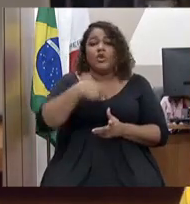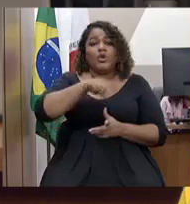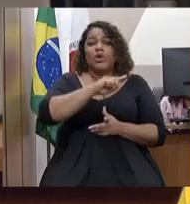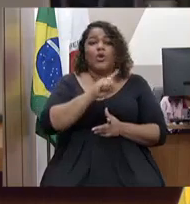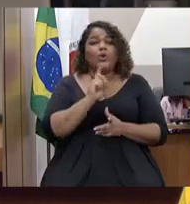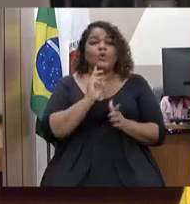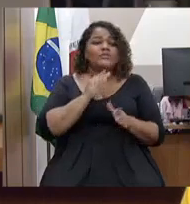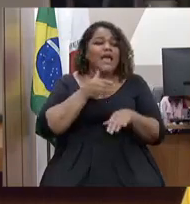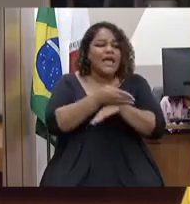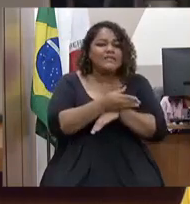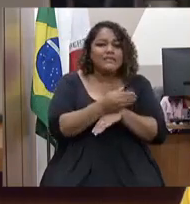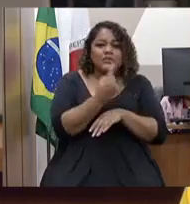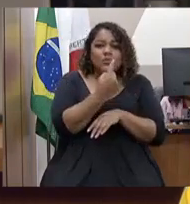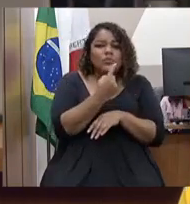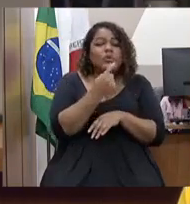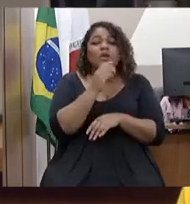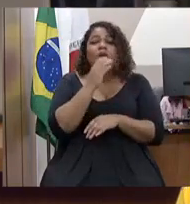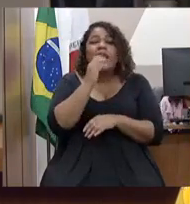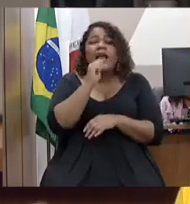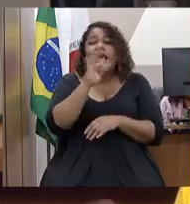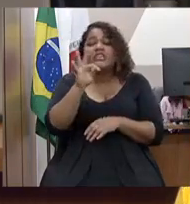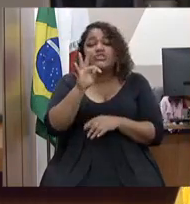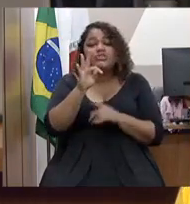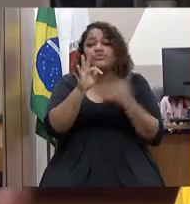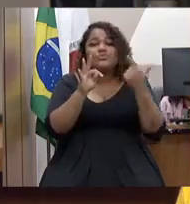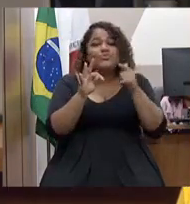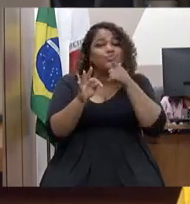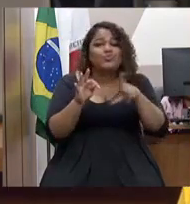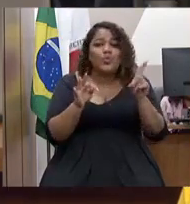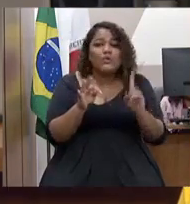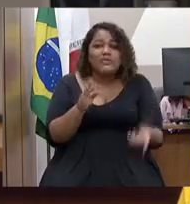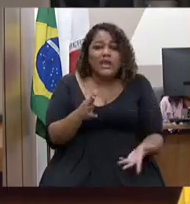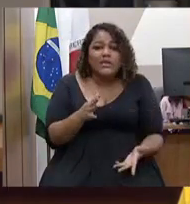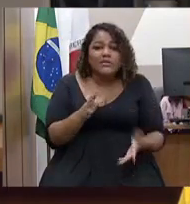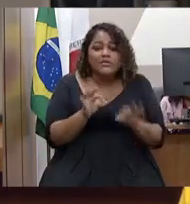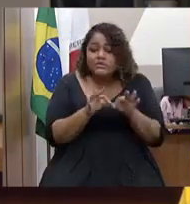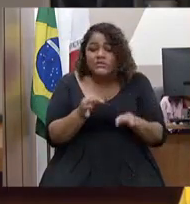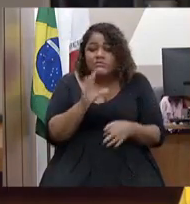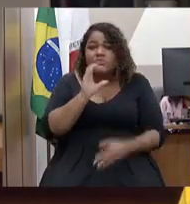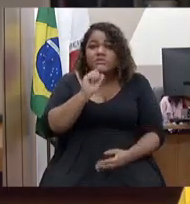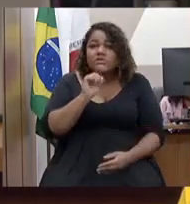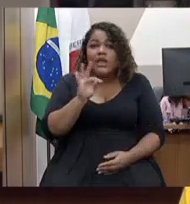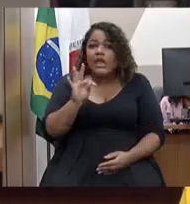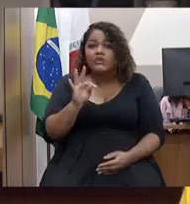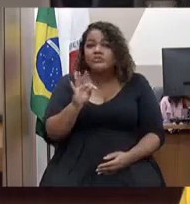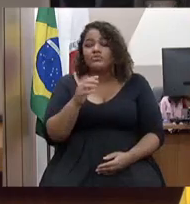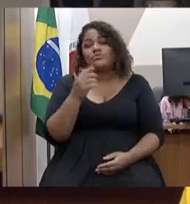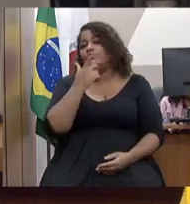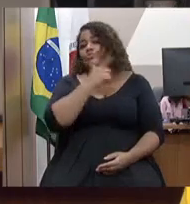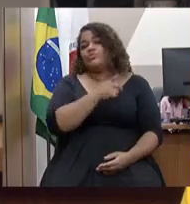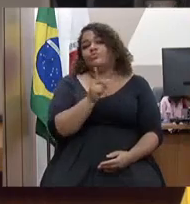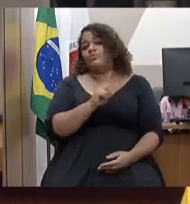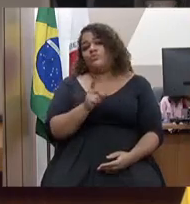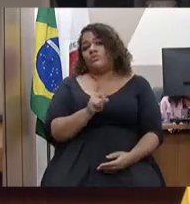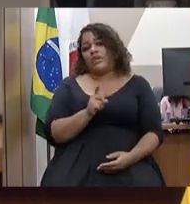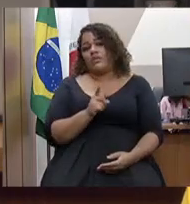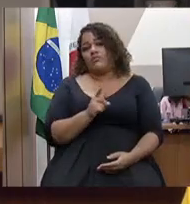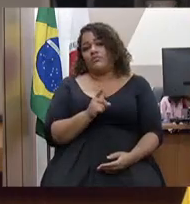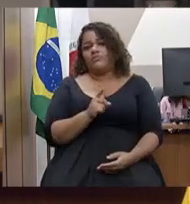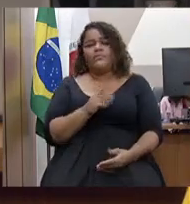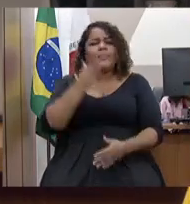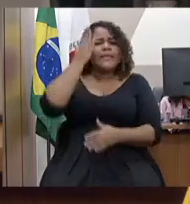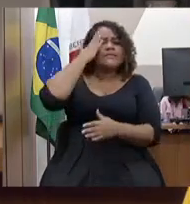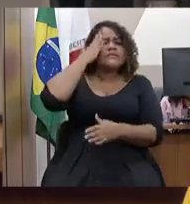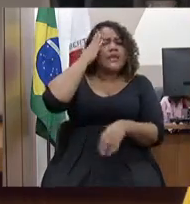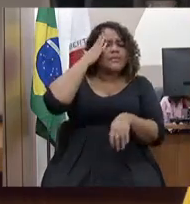ter acesso a uma Cat que nem sequer Às vezes a gente sabe que ele aconteceu em determinado momento que a empresa